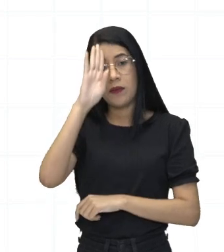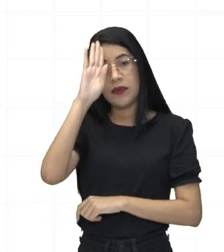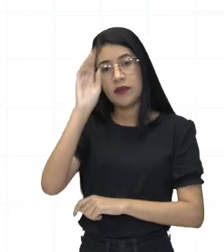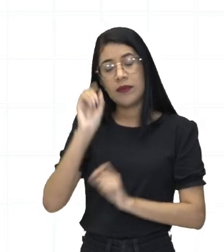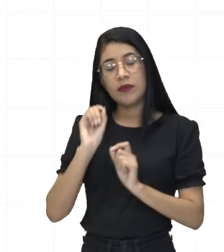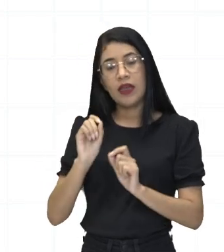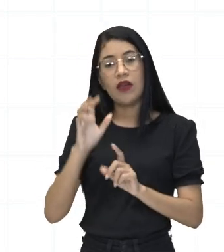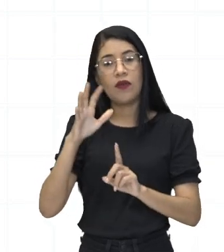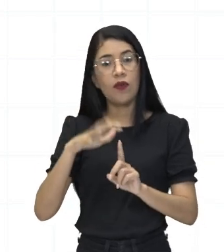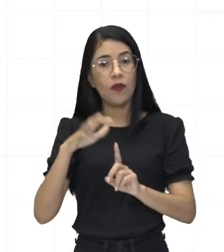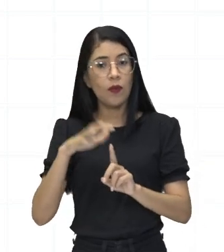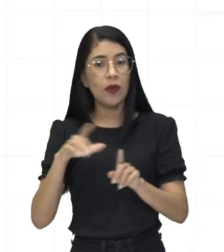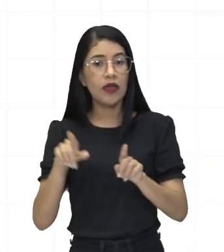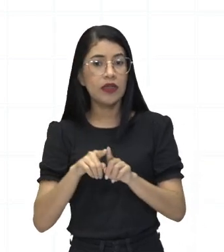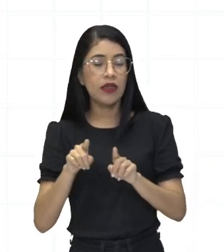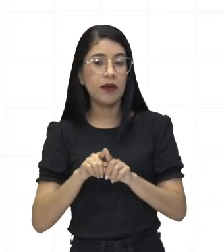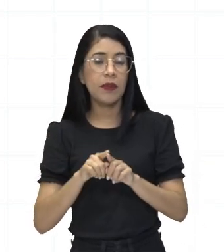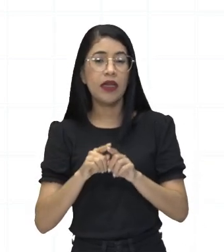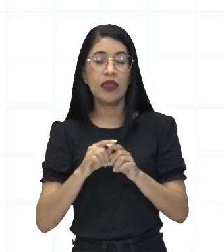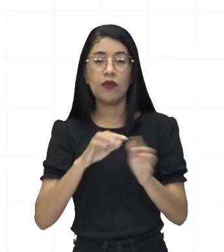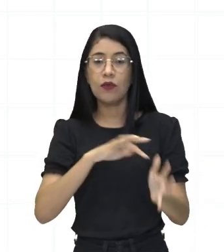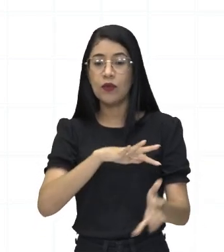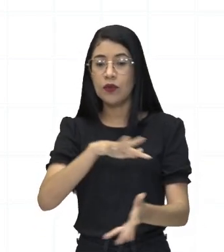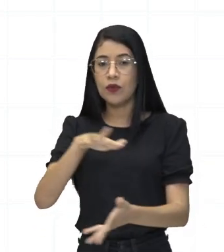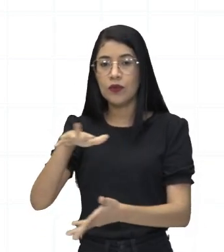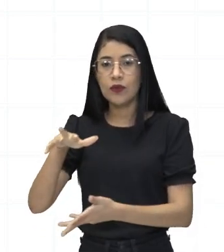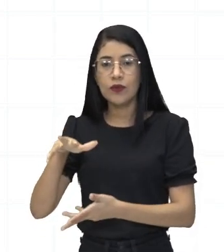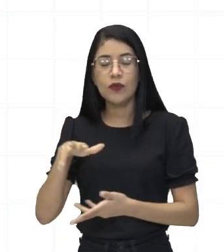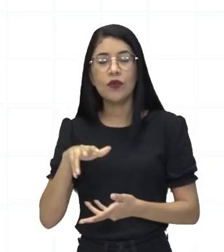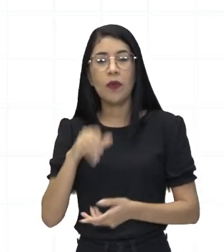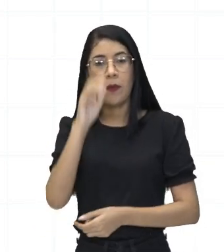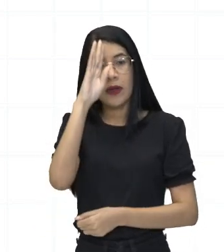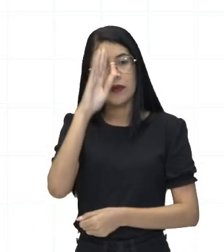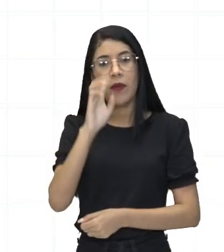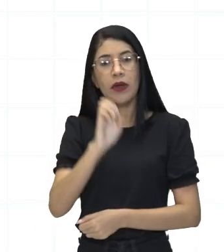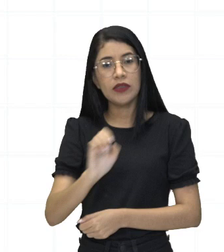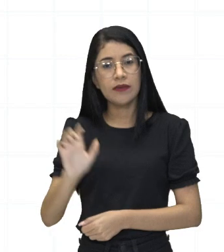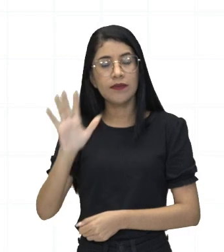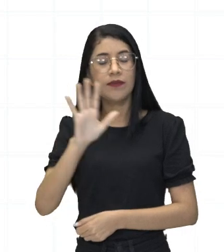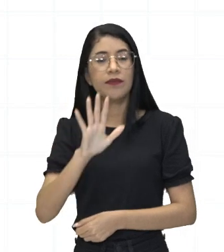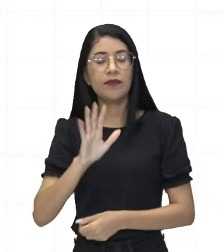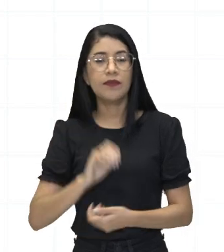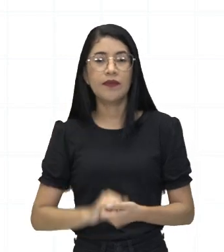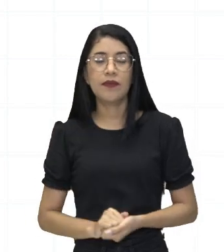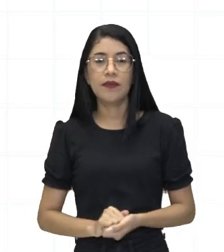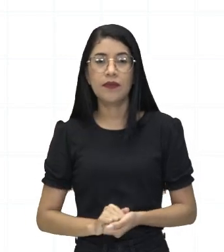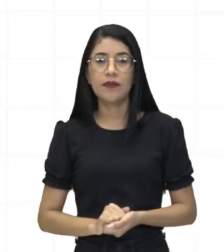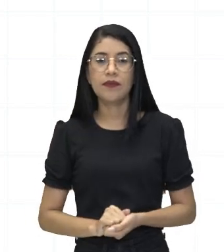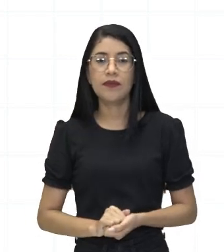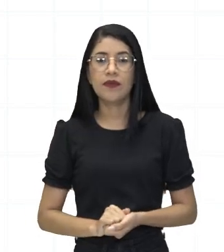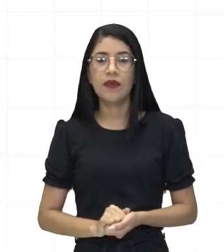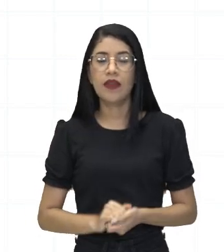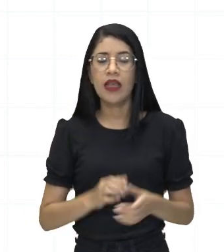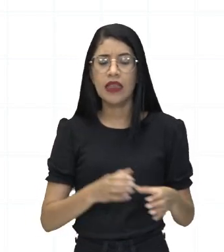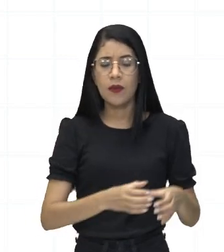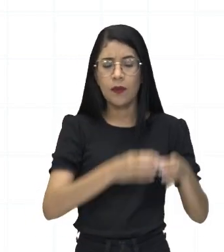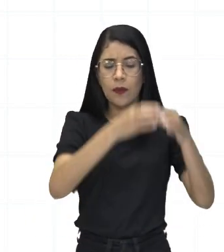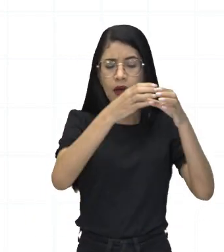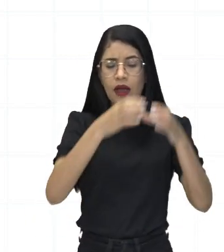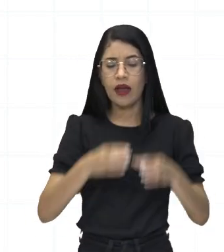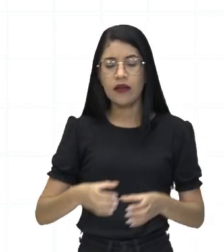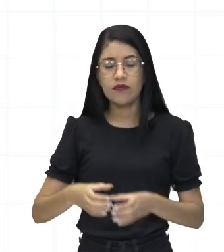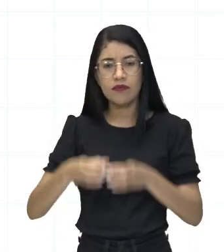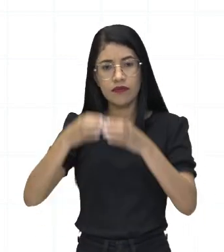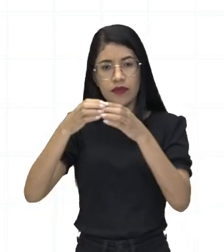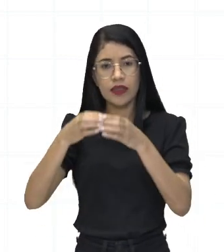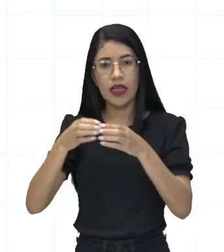uma influência muito grande no mundo ocidental. A questão das colunas. O que era isso? Eram 3 ordens